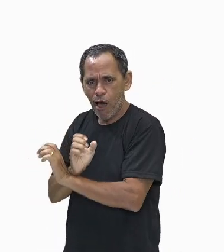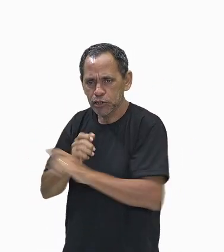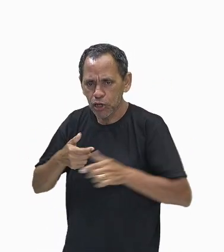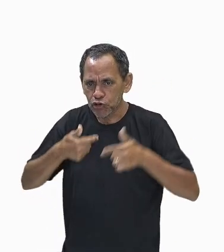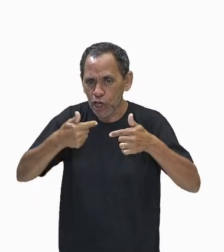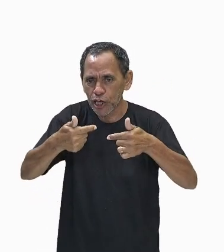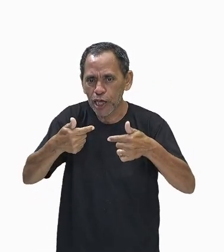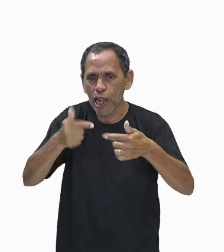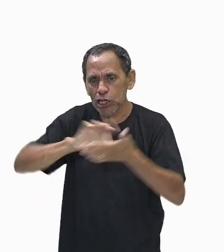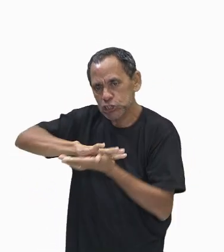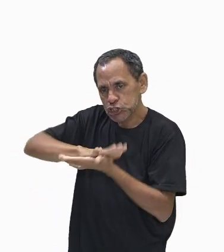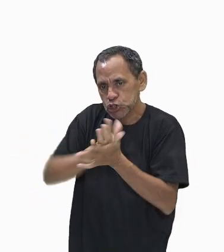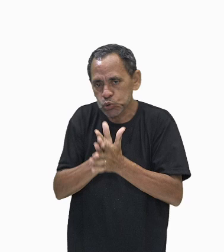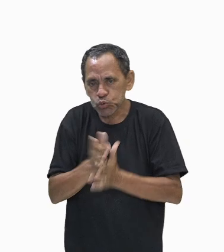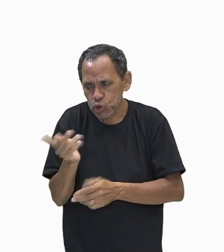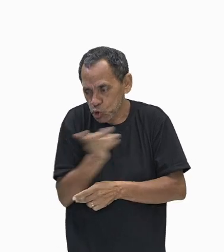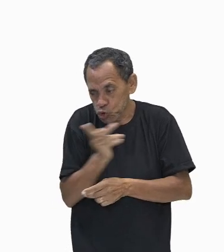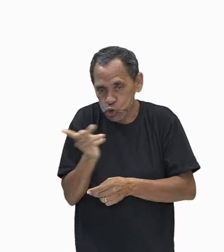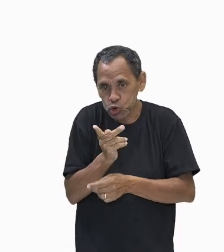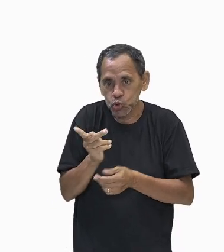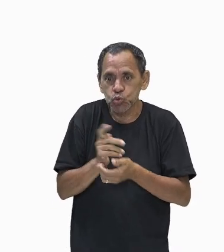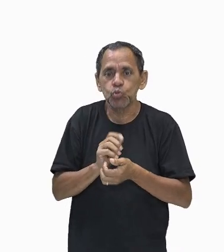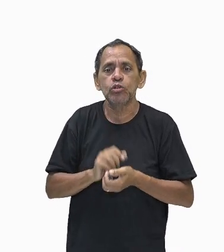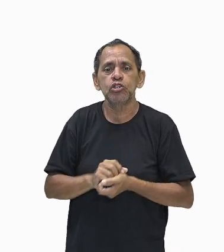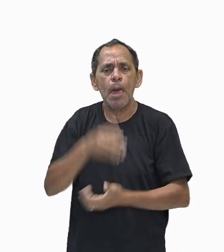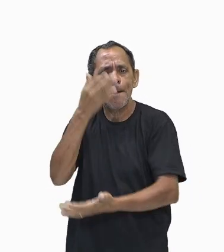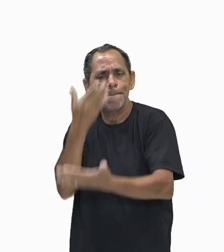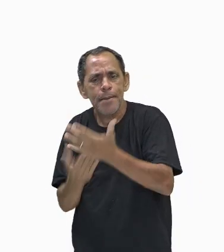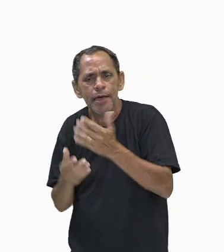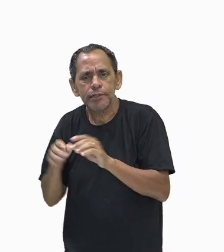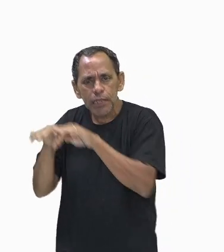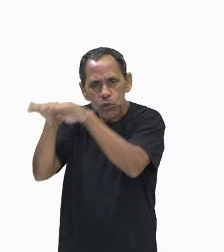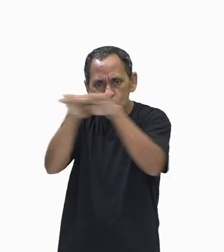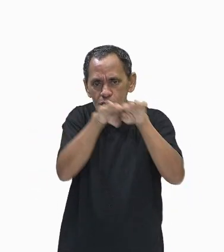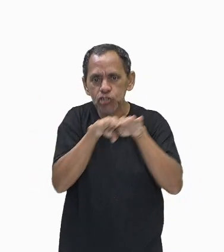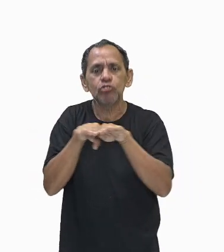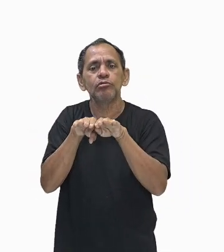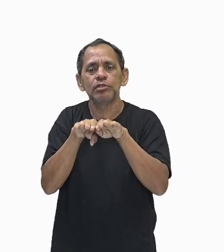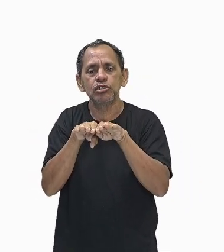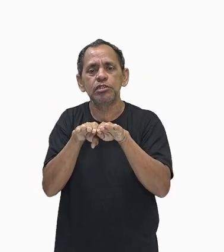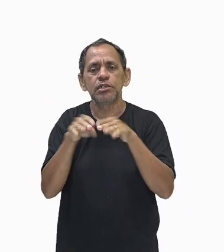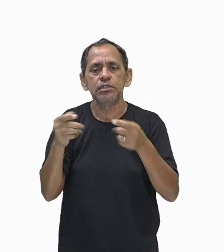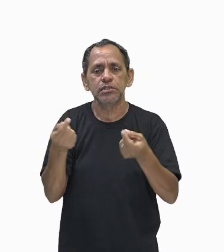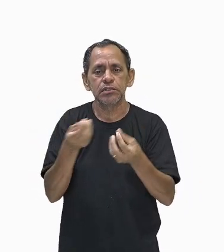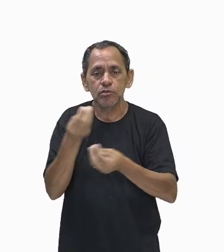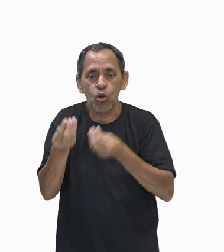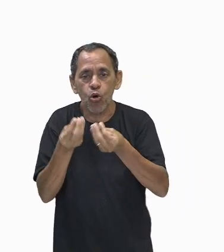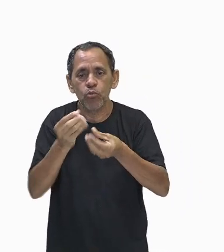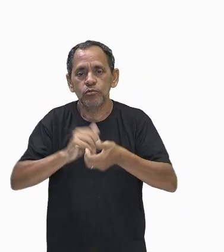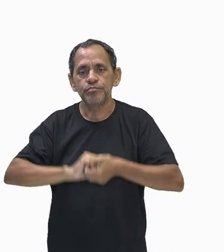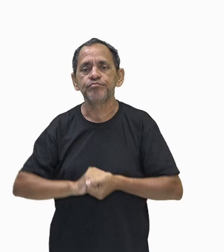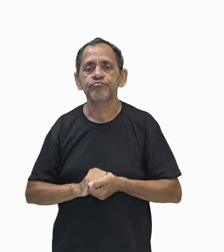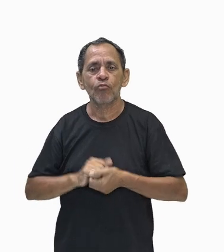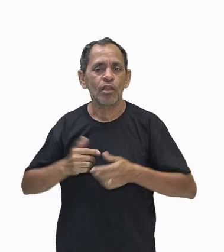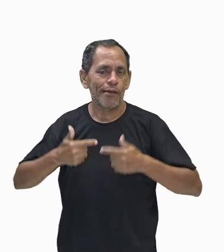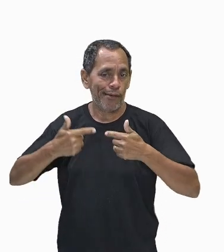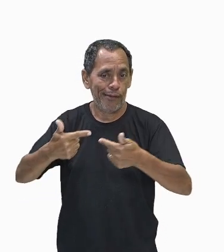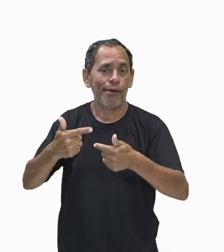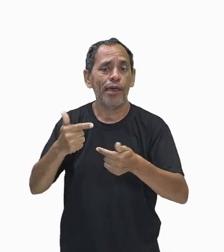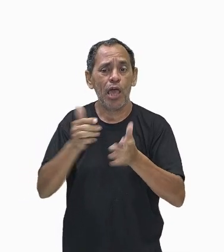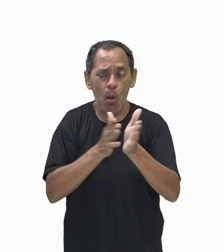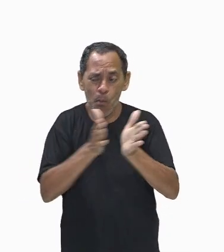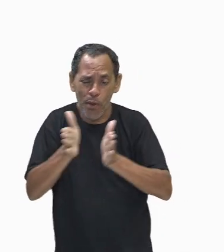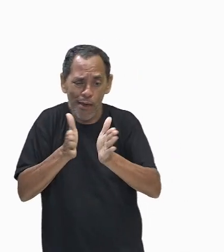mesmo, a hegemonia perdida, teoricamente, né, porque guerra de 27 anos, que foi a